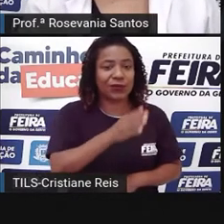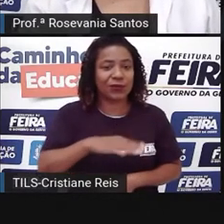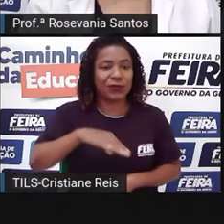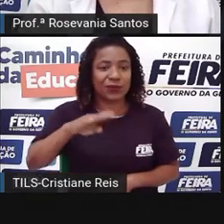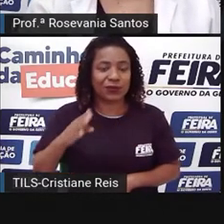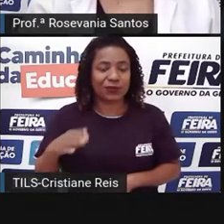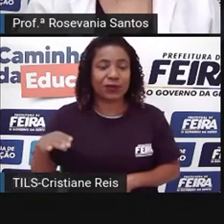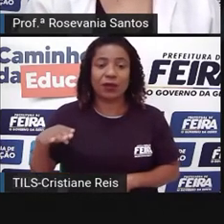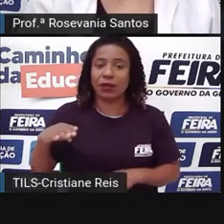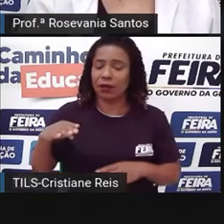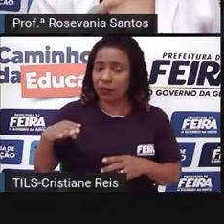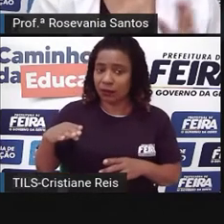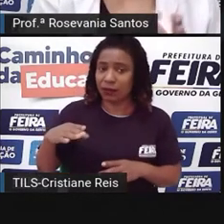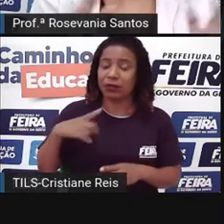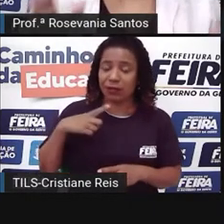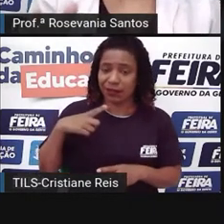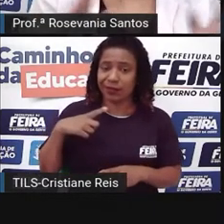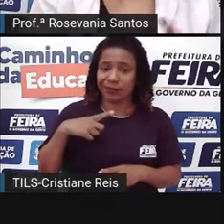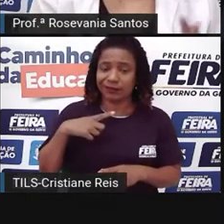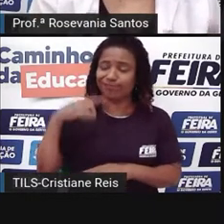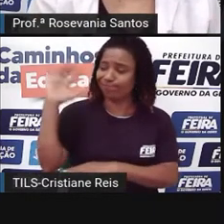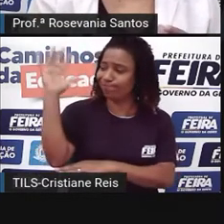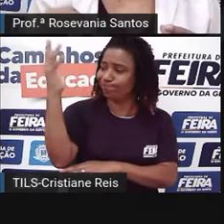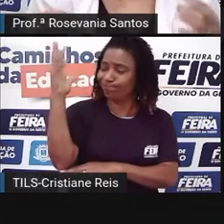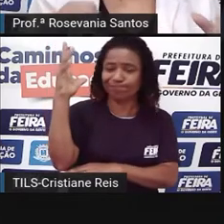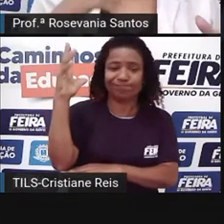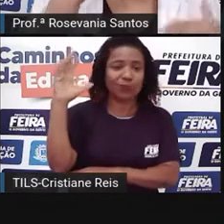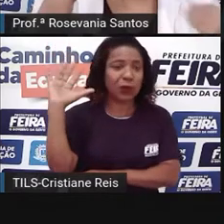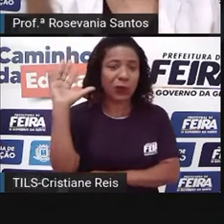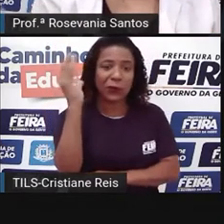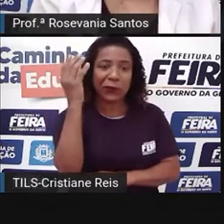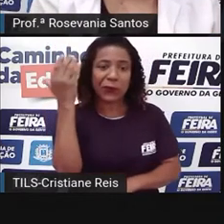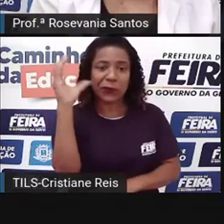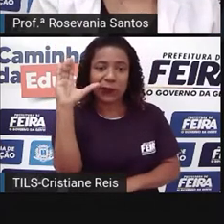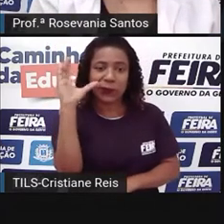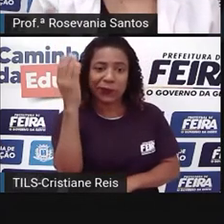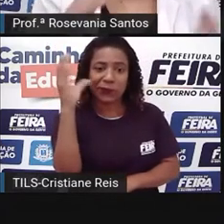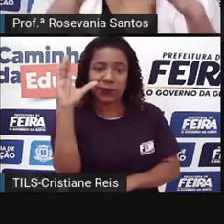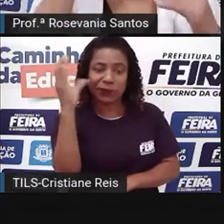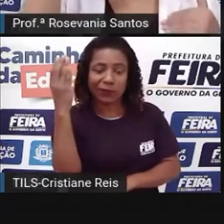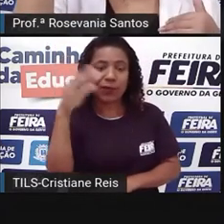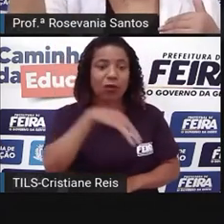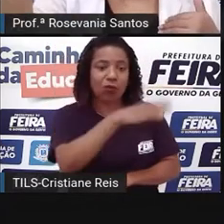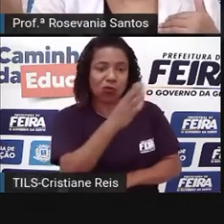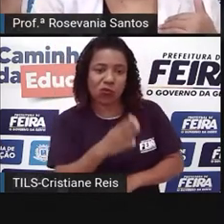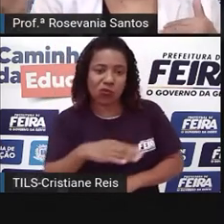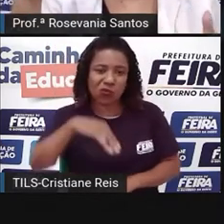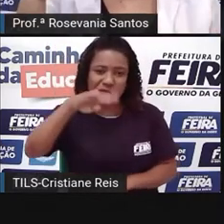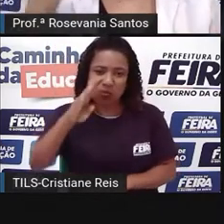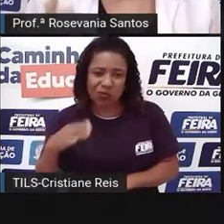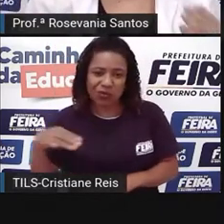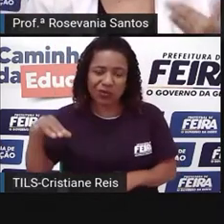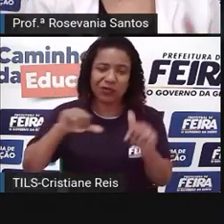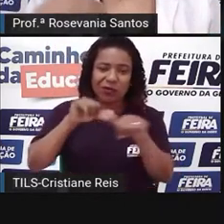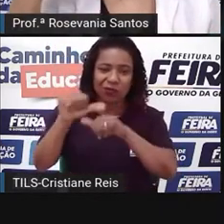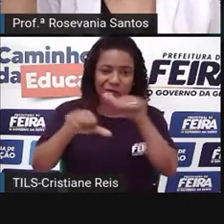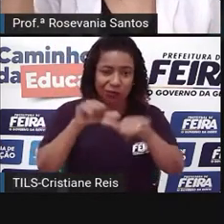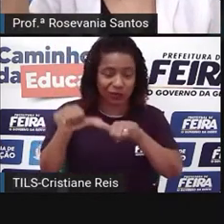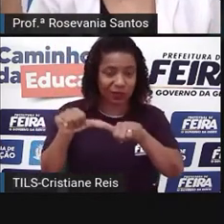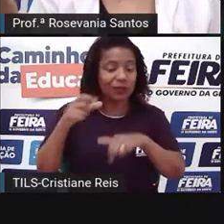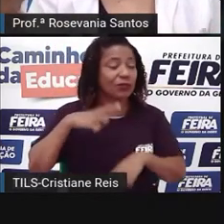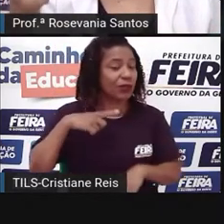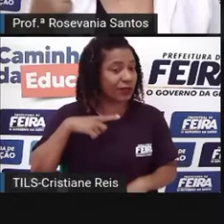no clima e na vegetação, já que a gente está falando das mesmas características de zonas climáticas: tropical norte, tropical